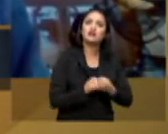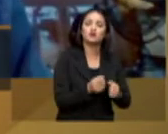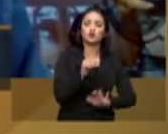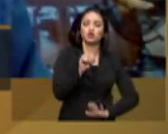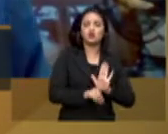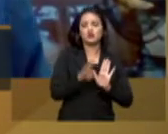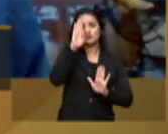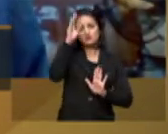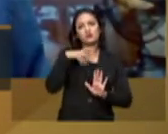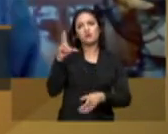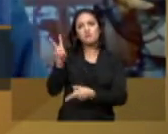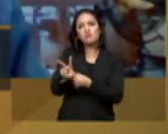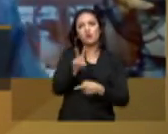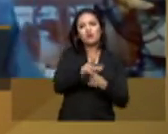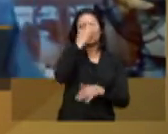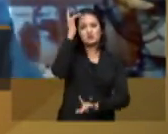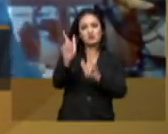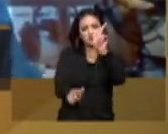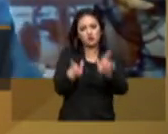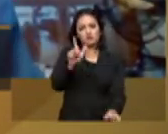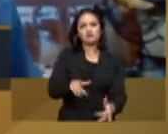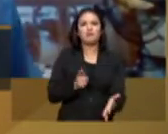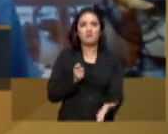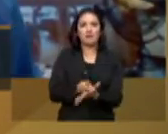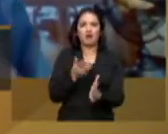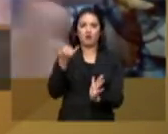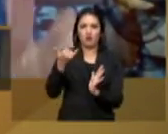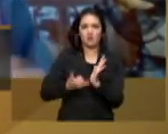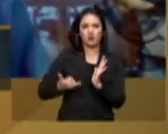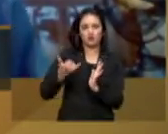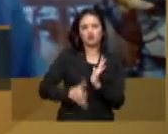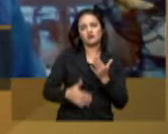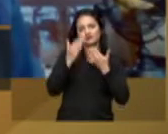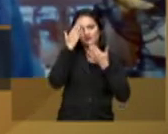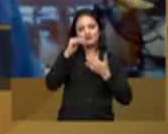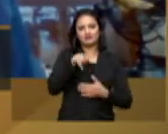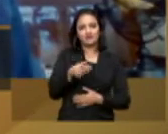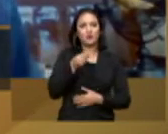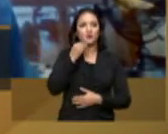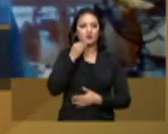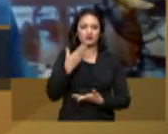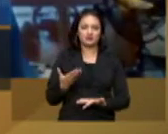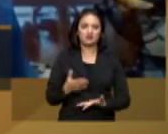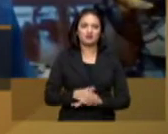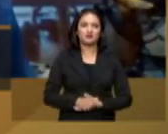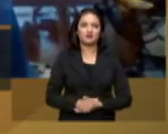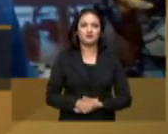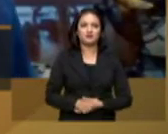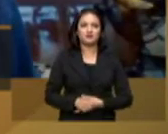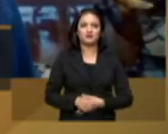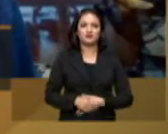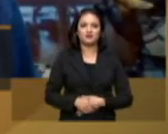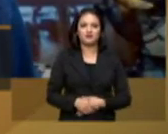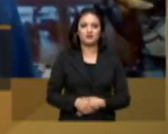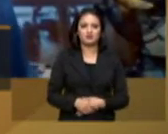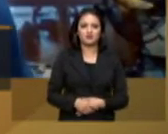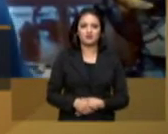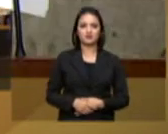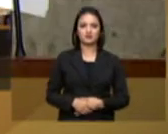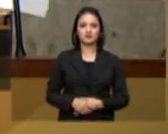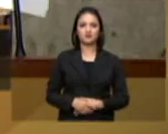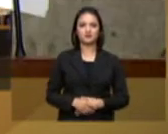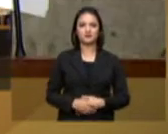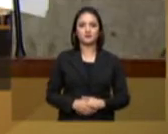Excelências, agradeço imensamente pela oportunidade e passo a palavra novamente à presidente. Muito obrigado.